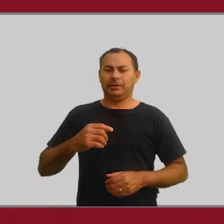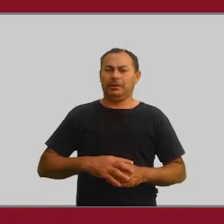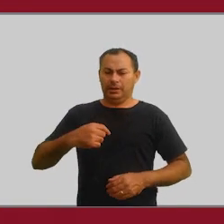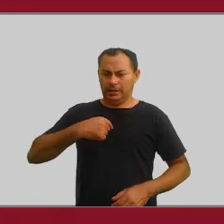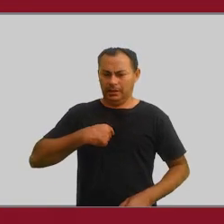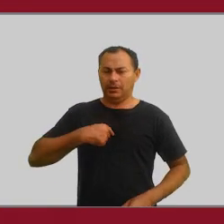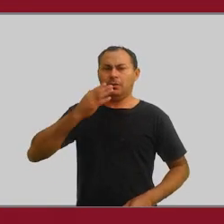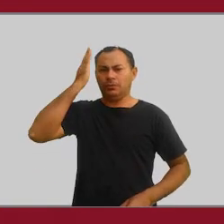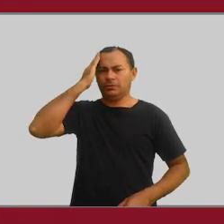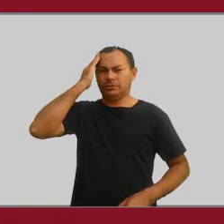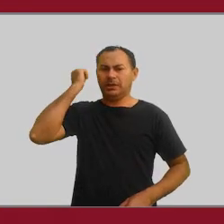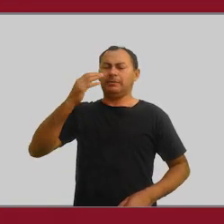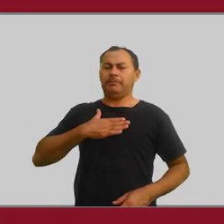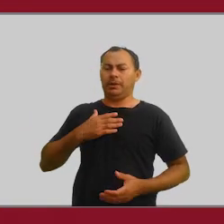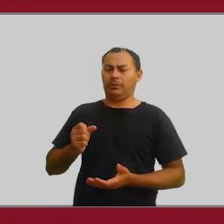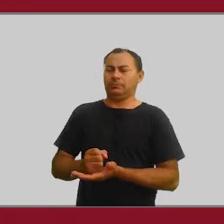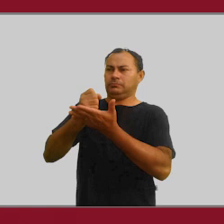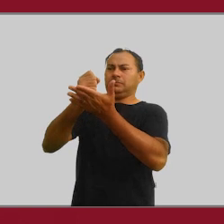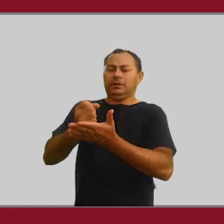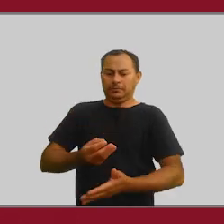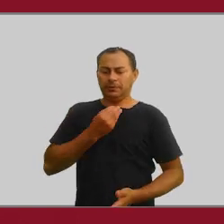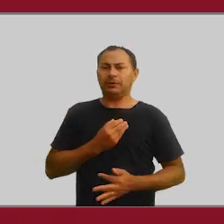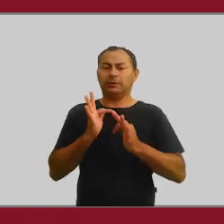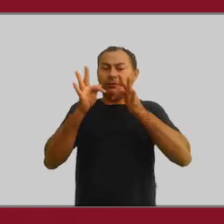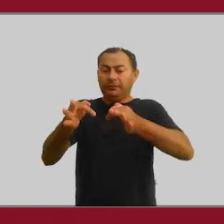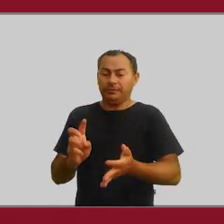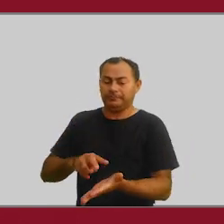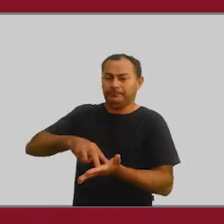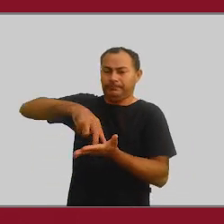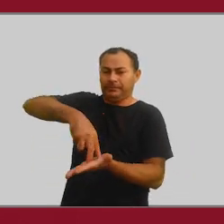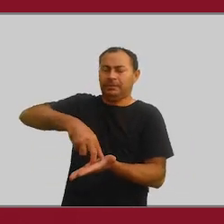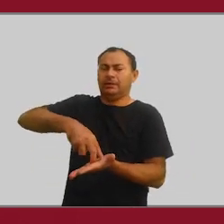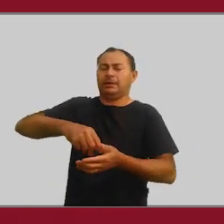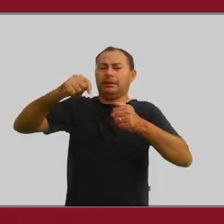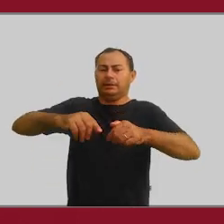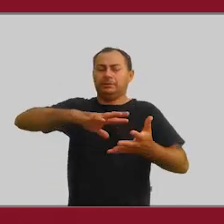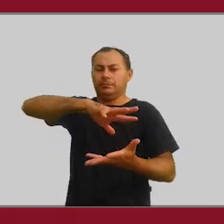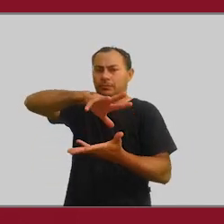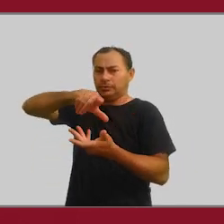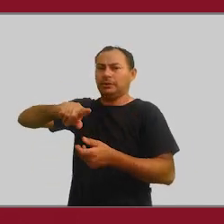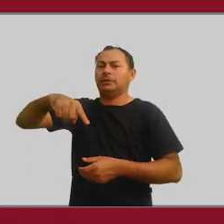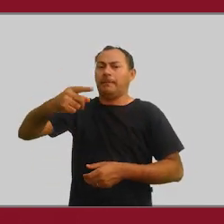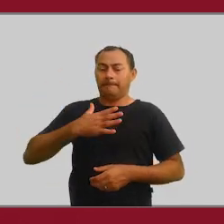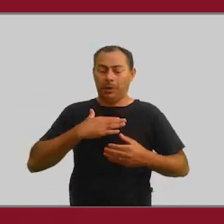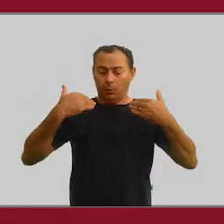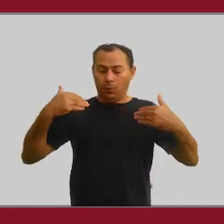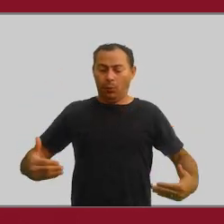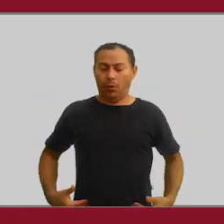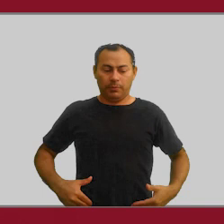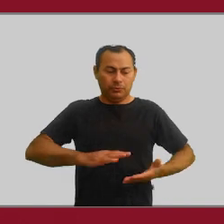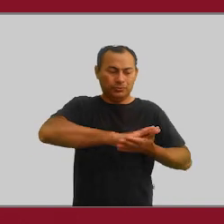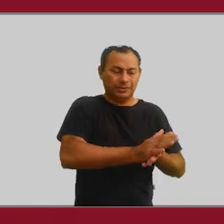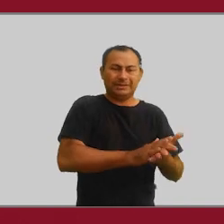Eu sei que o meu Redentor vive e que no fim se levantará sobre a terra, e depois que meu corpo